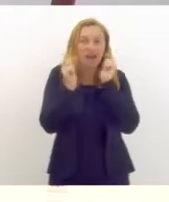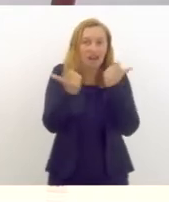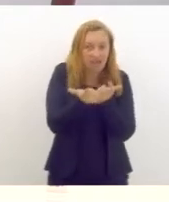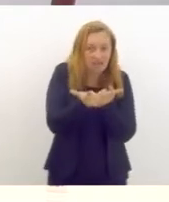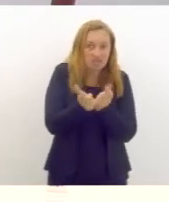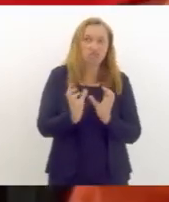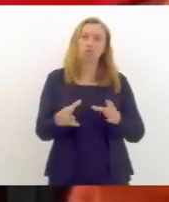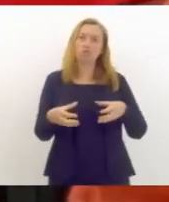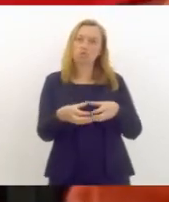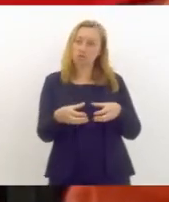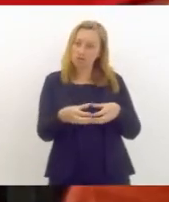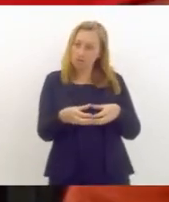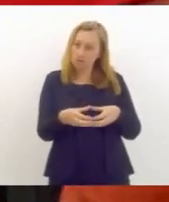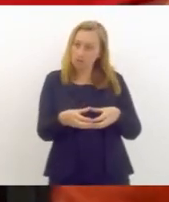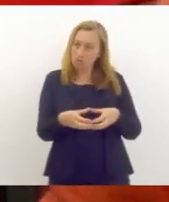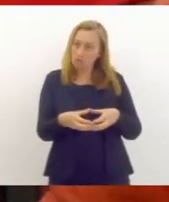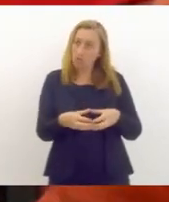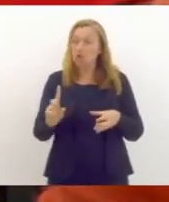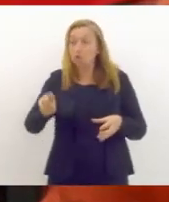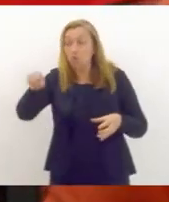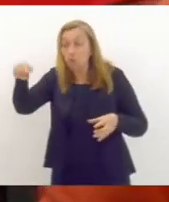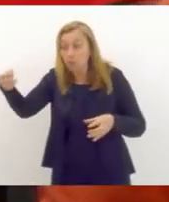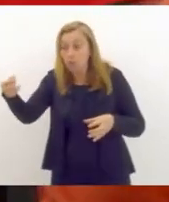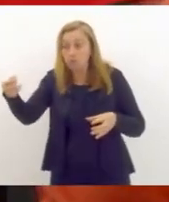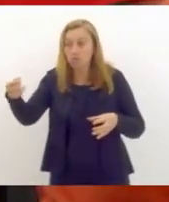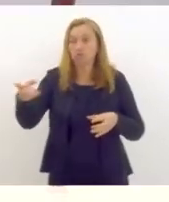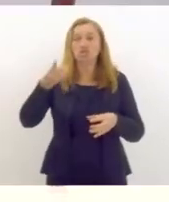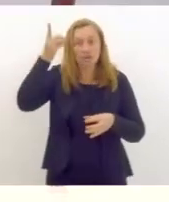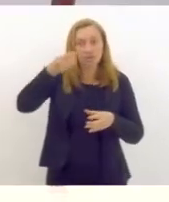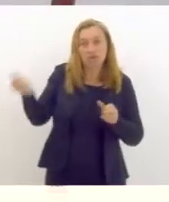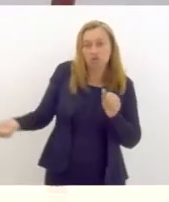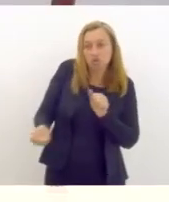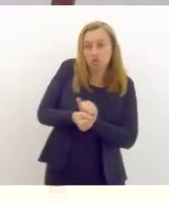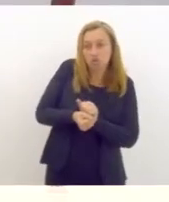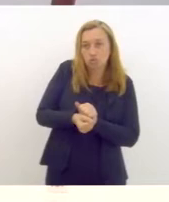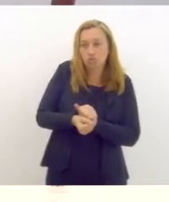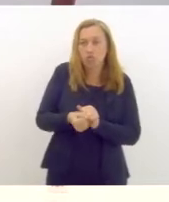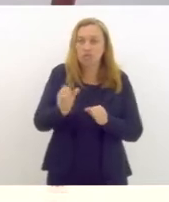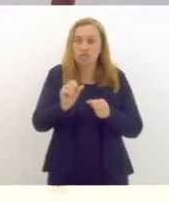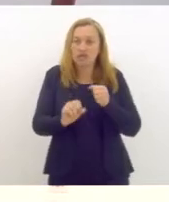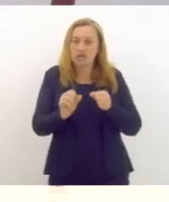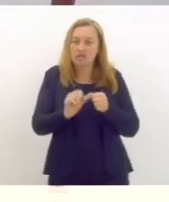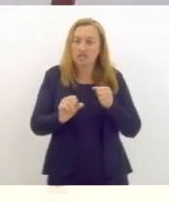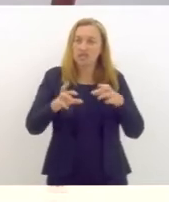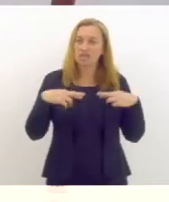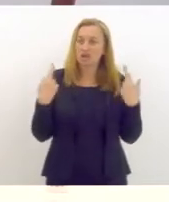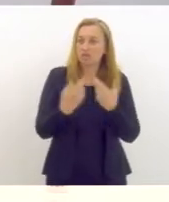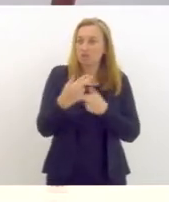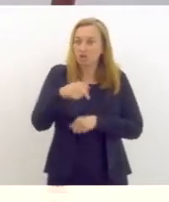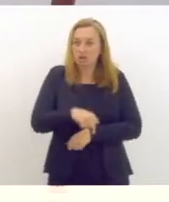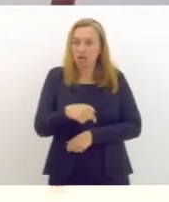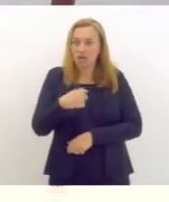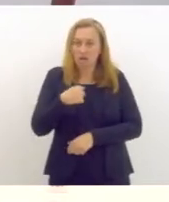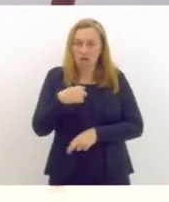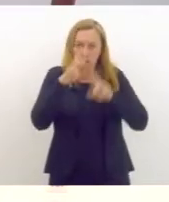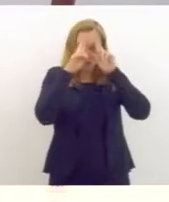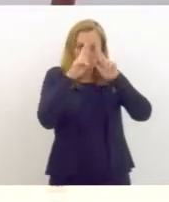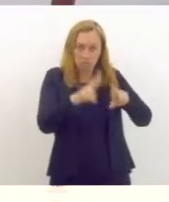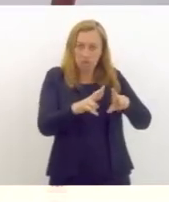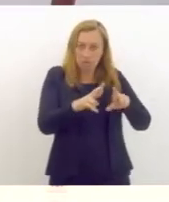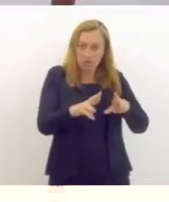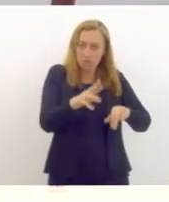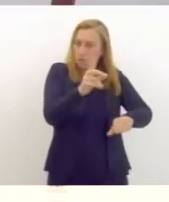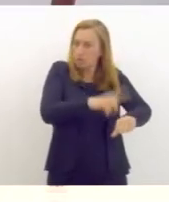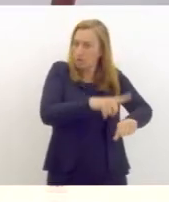essa comissão é composta por outros deputados para realizar essa audiência aqui eu não só respeitei o prazo da